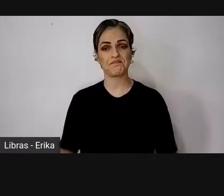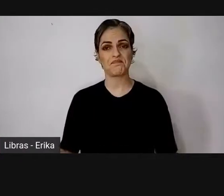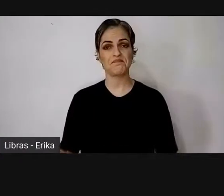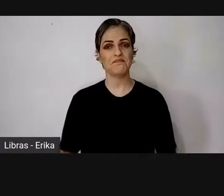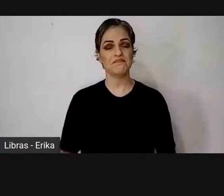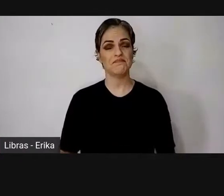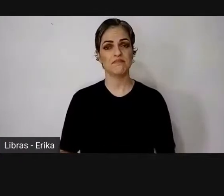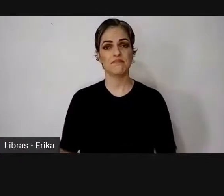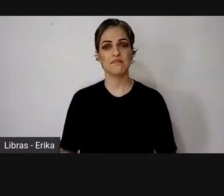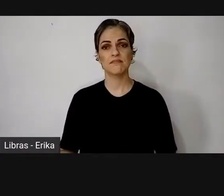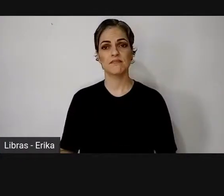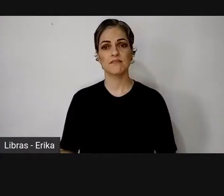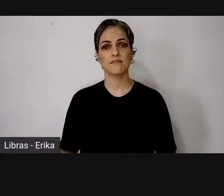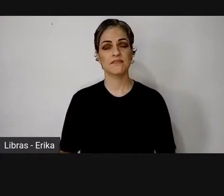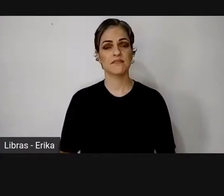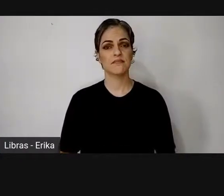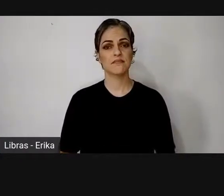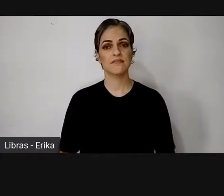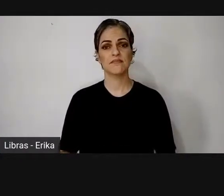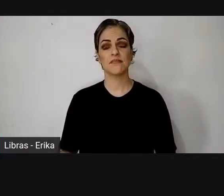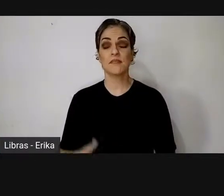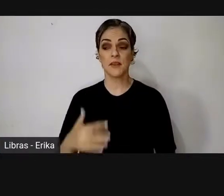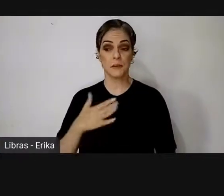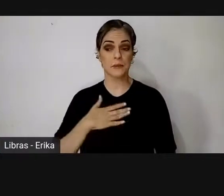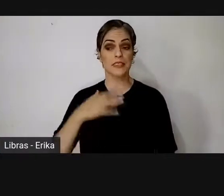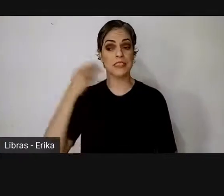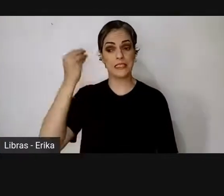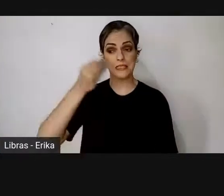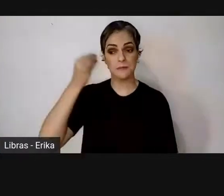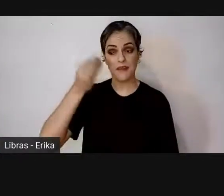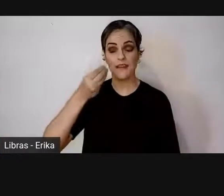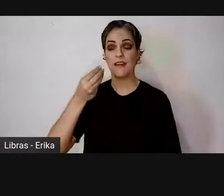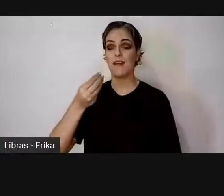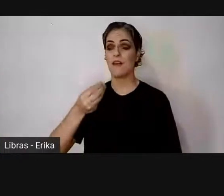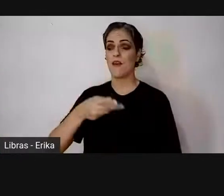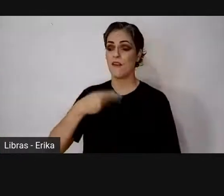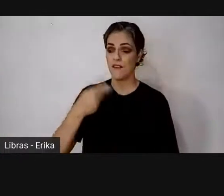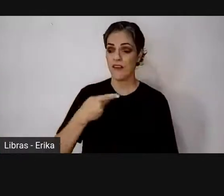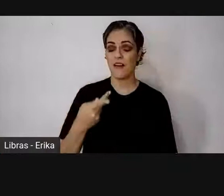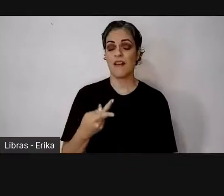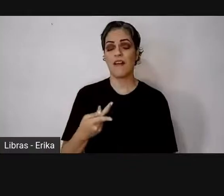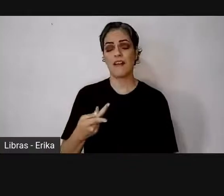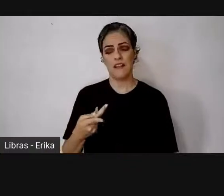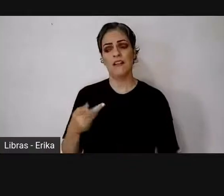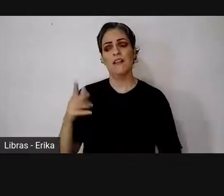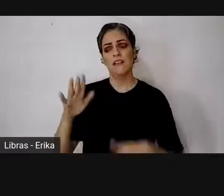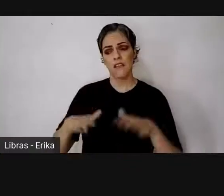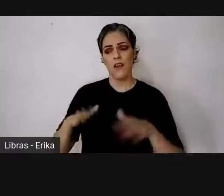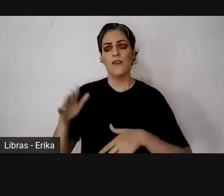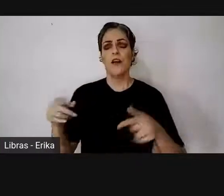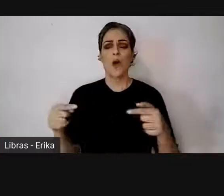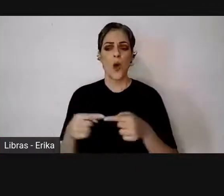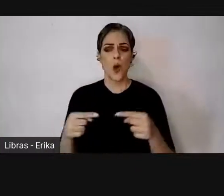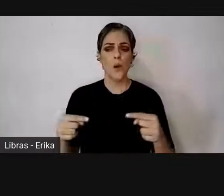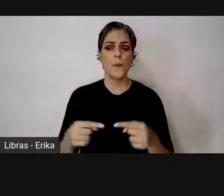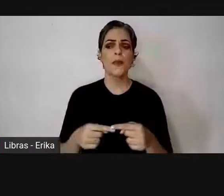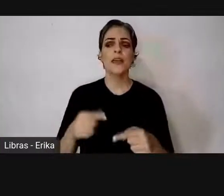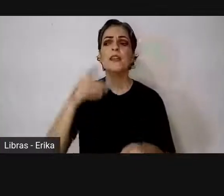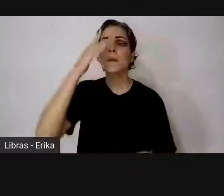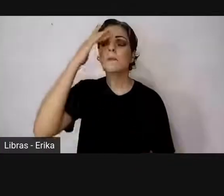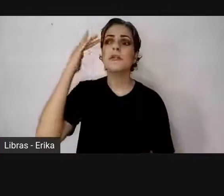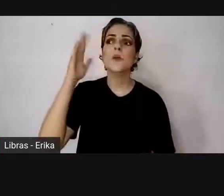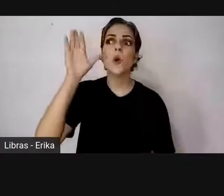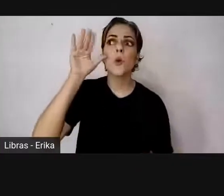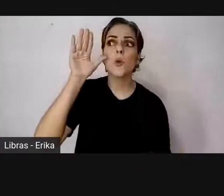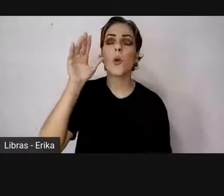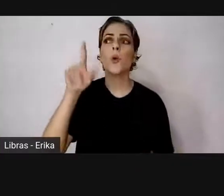das quais vou tratar, elas têm muito a ver, talvez, com algumas dúvidas das pessoas em relação a